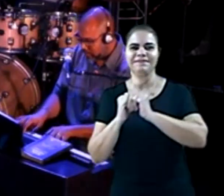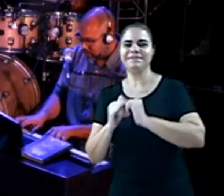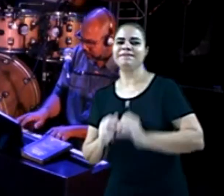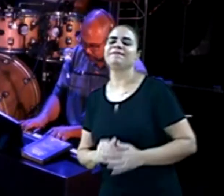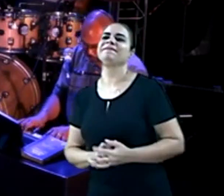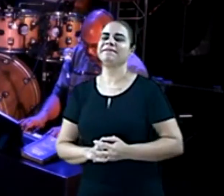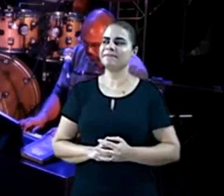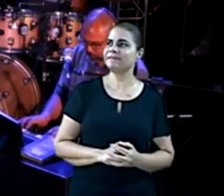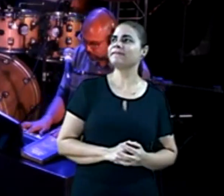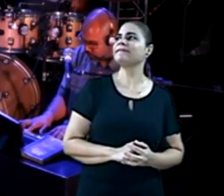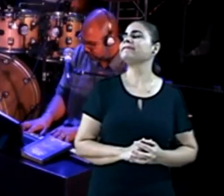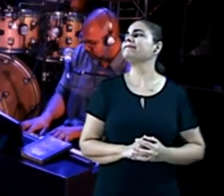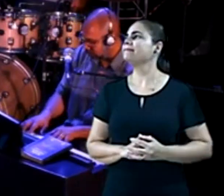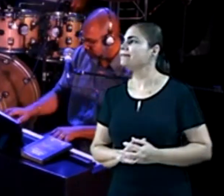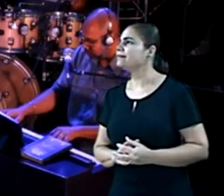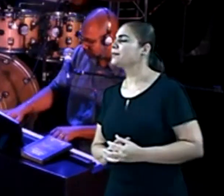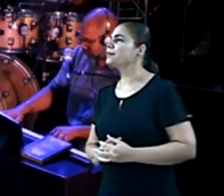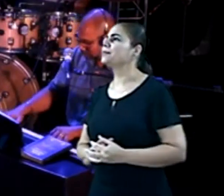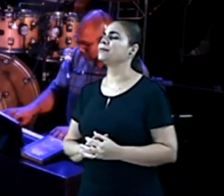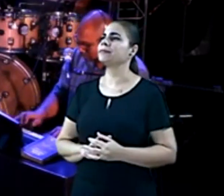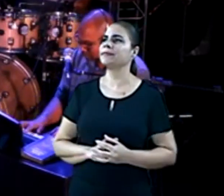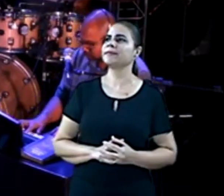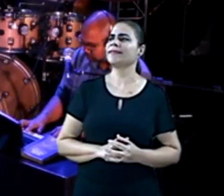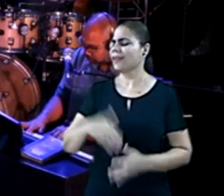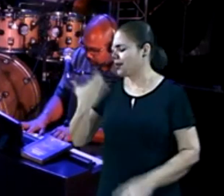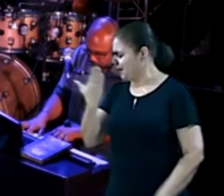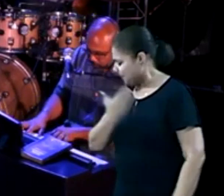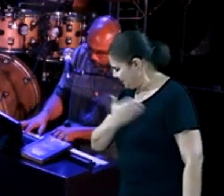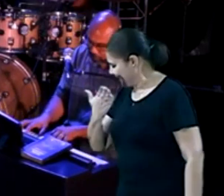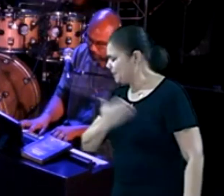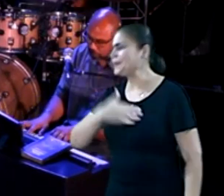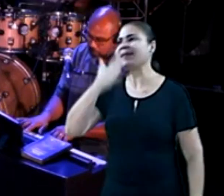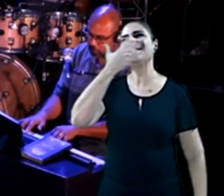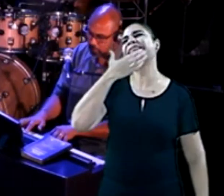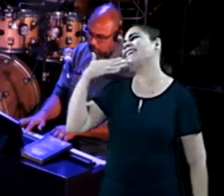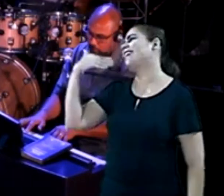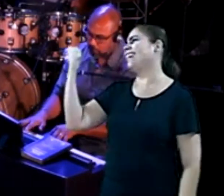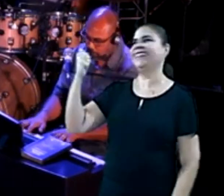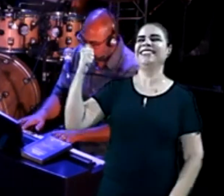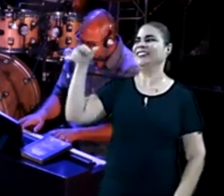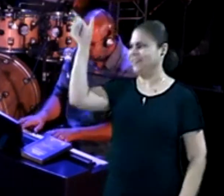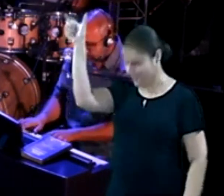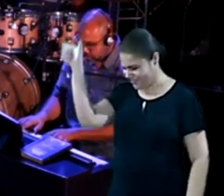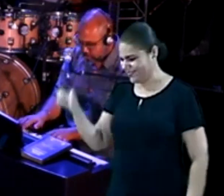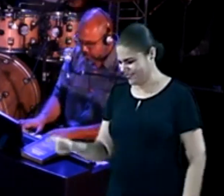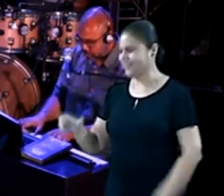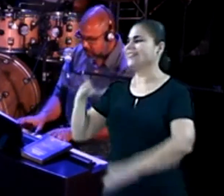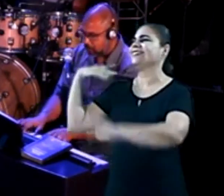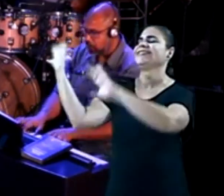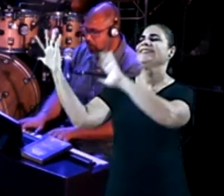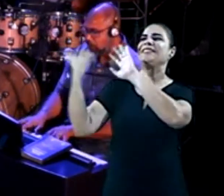perdão. Quem pode ser melhor amigo que o Senhor?